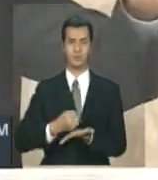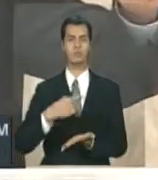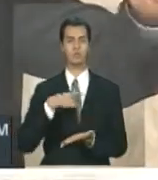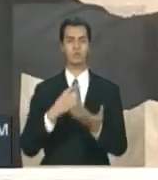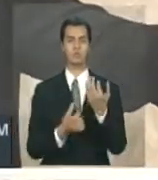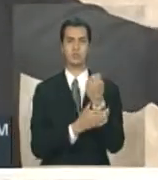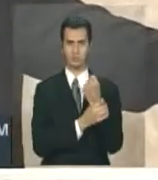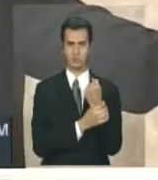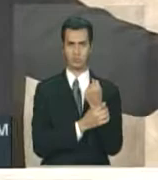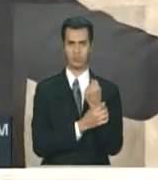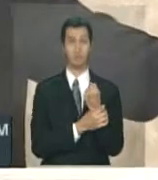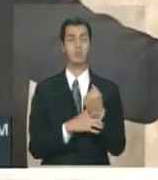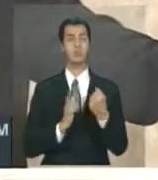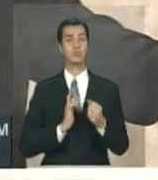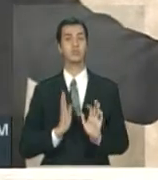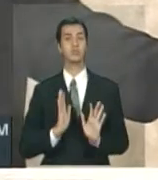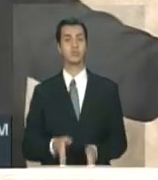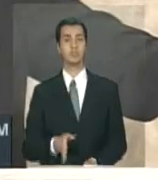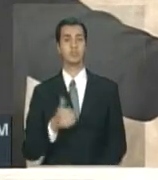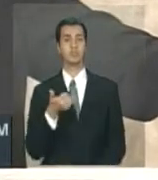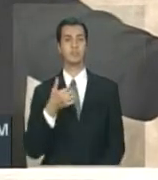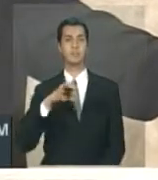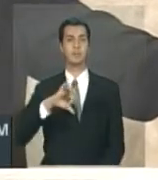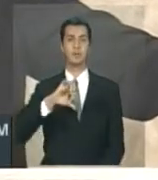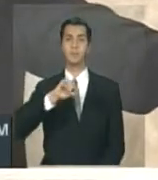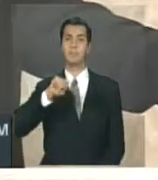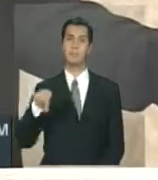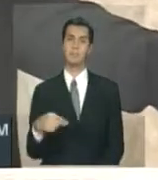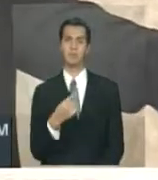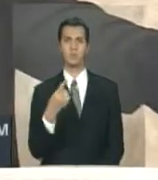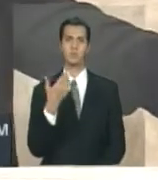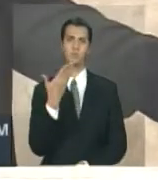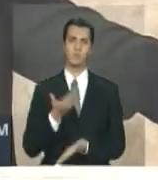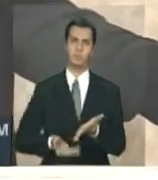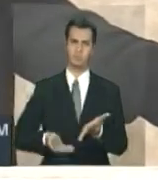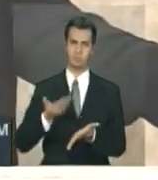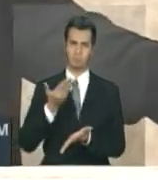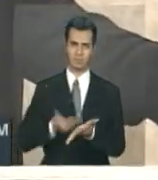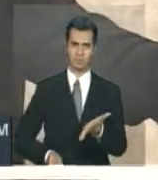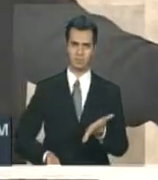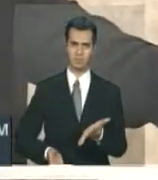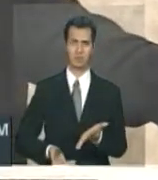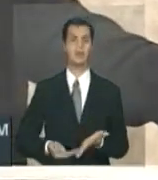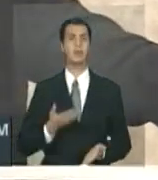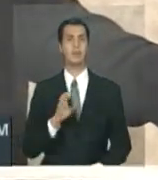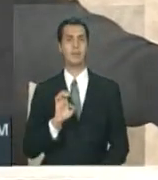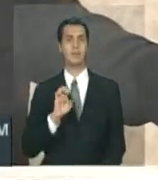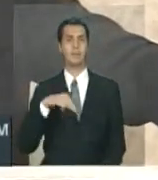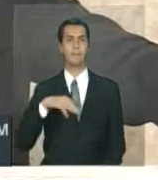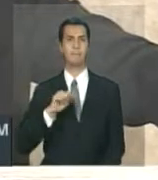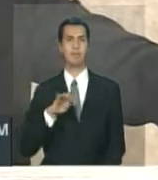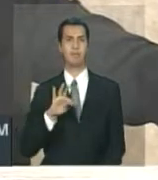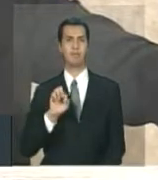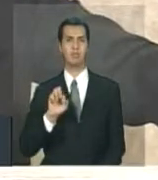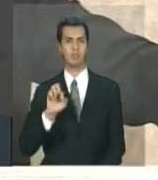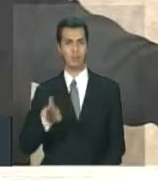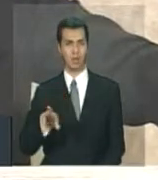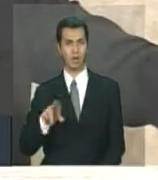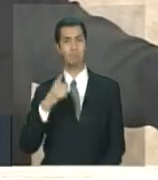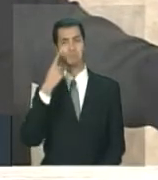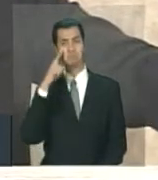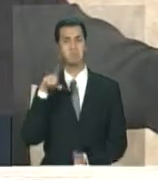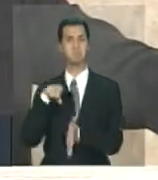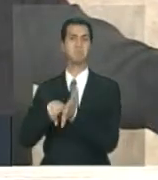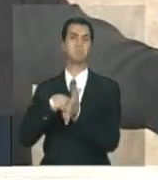Estimamos, já temos 19 mil notificações de perda. As EMATERs estão checando, que a